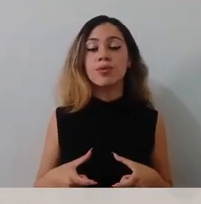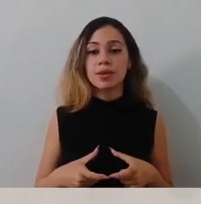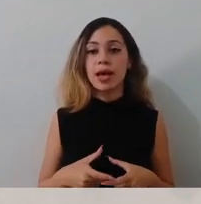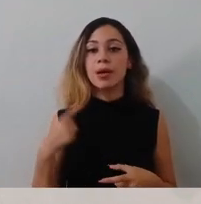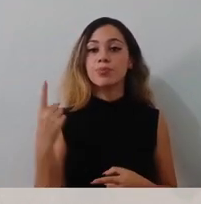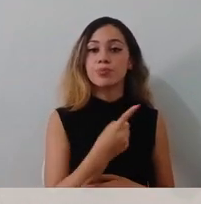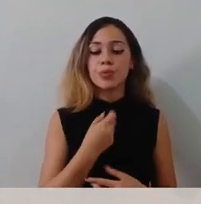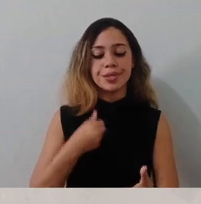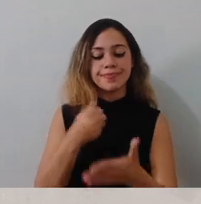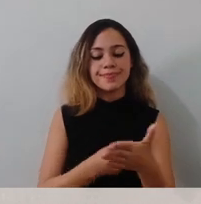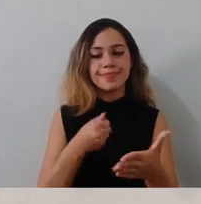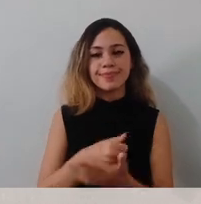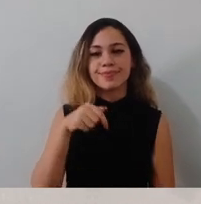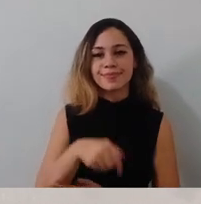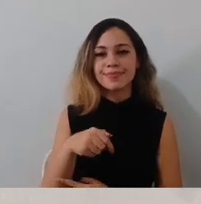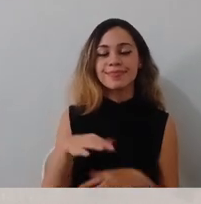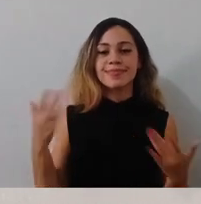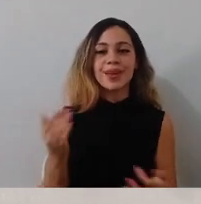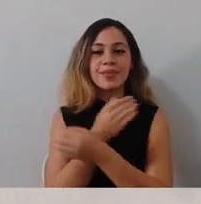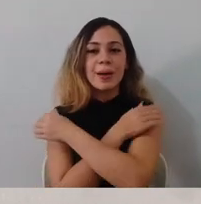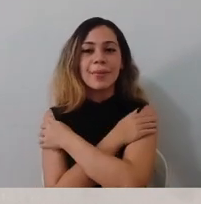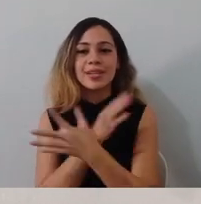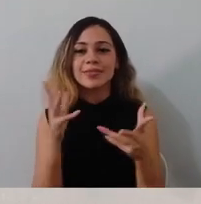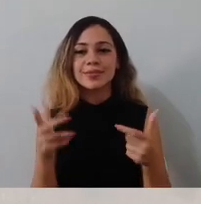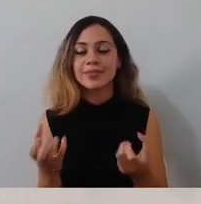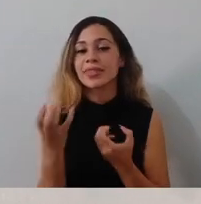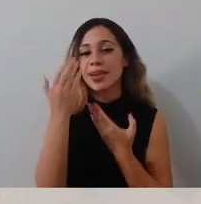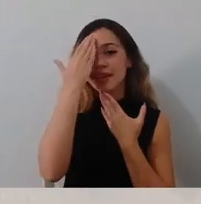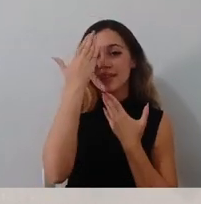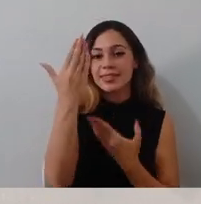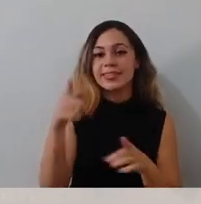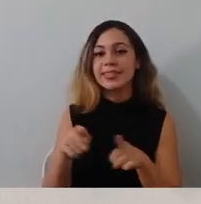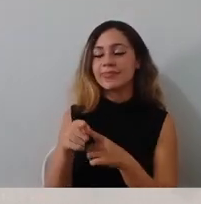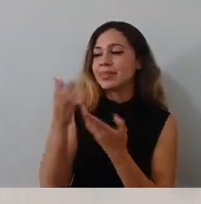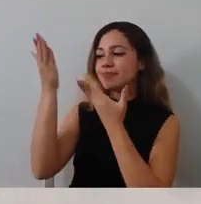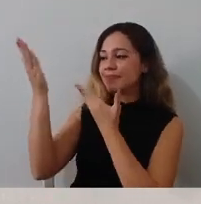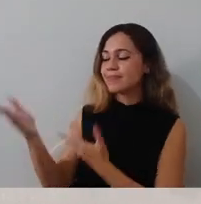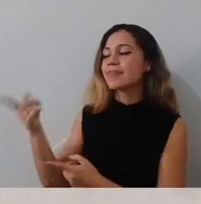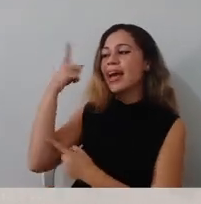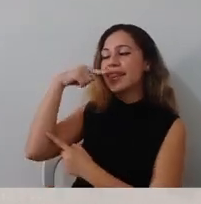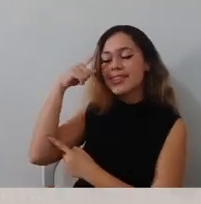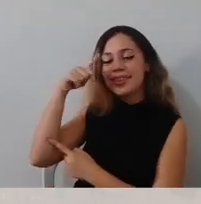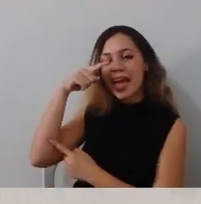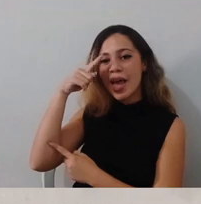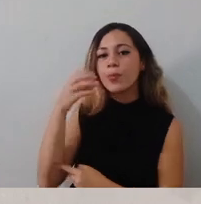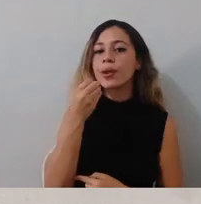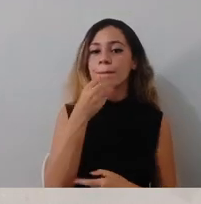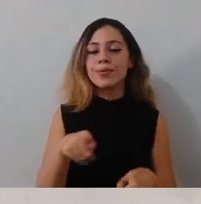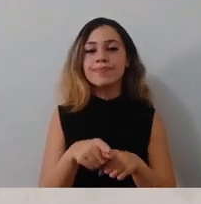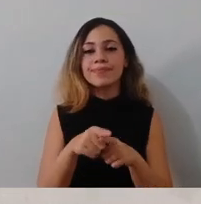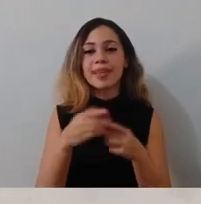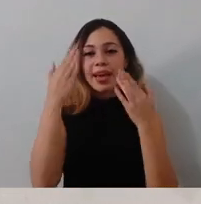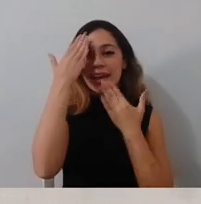ofertados. Nós estamos aqui, não é, Milva? É isso. Então, um forte abraço a todos. Eu quero agradecer a participação da Débora Riss, foi muito emocionante,